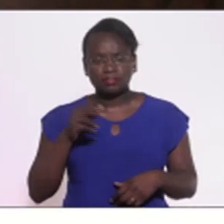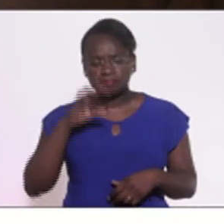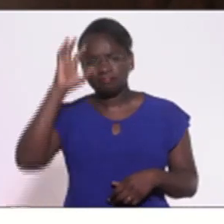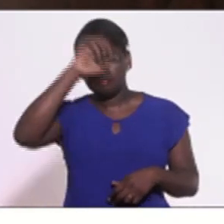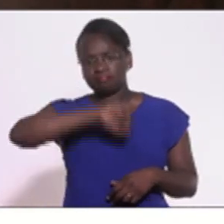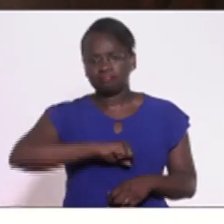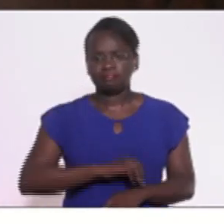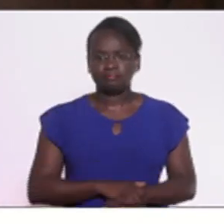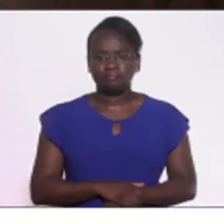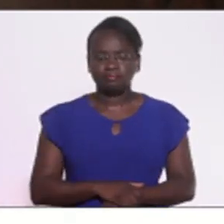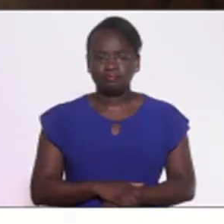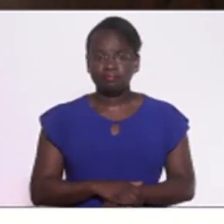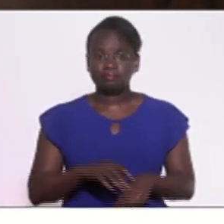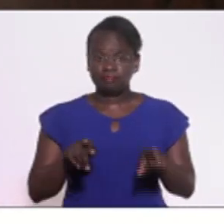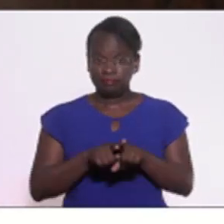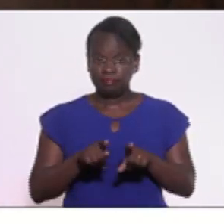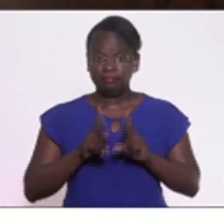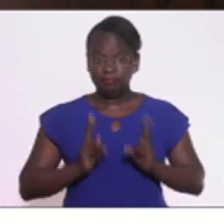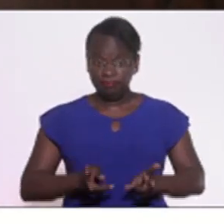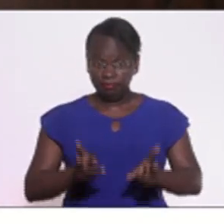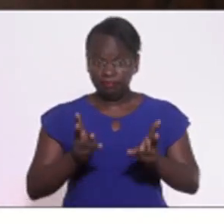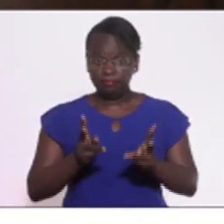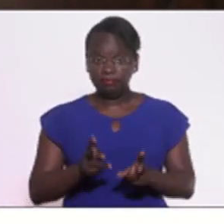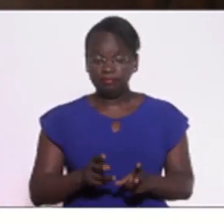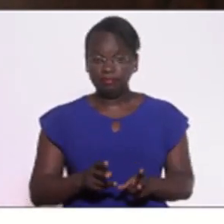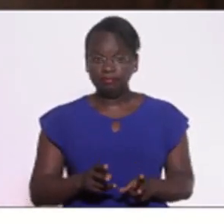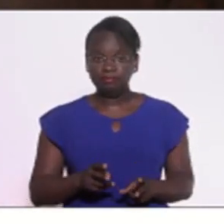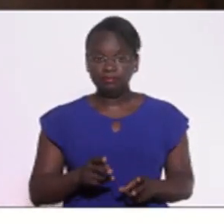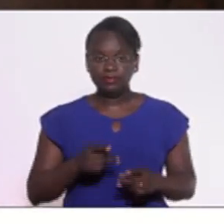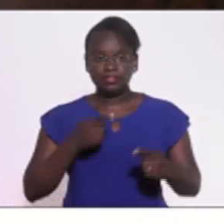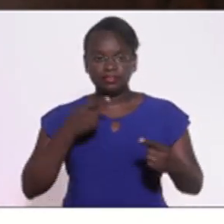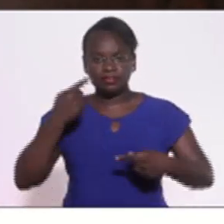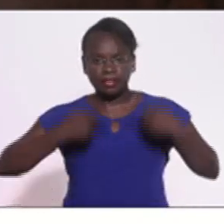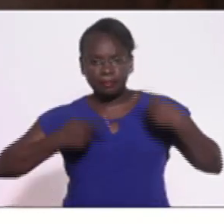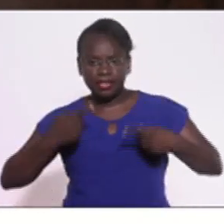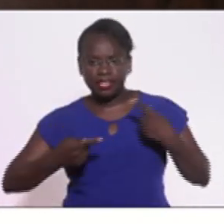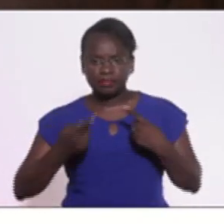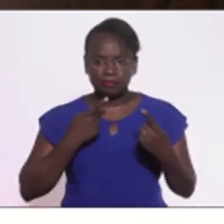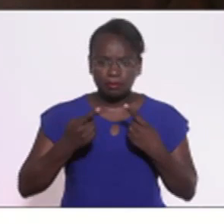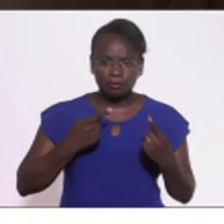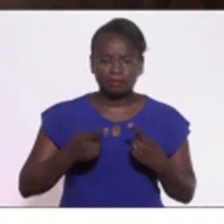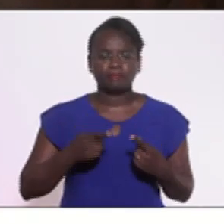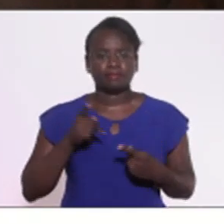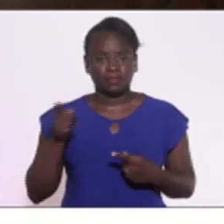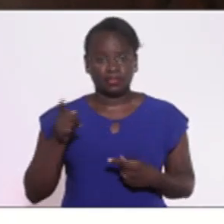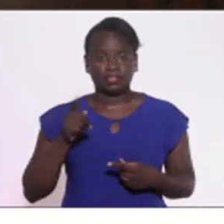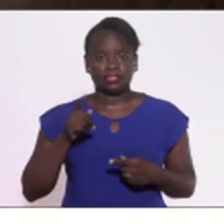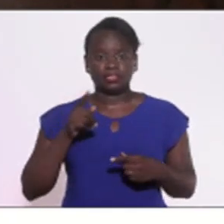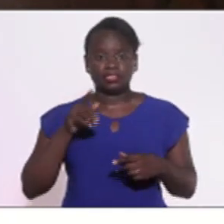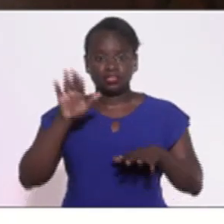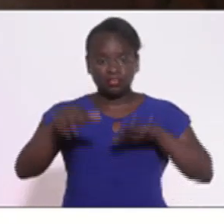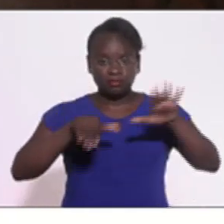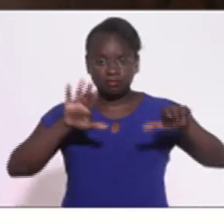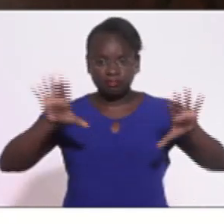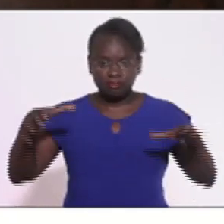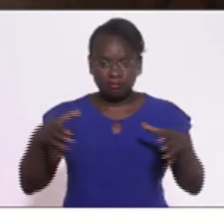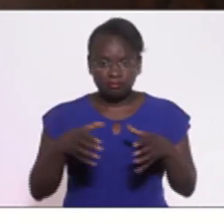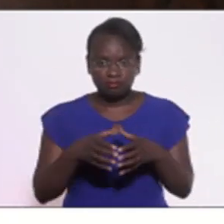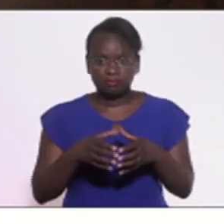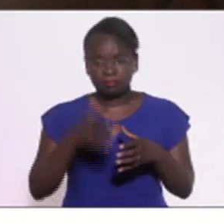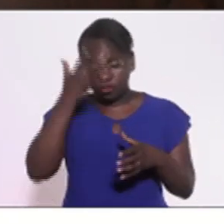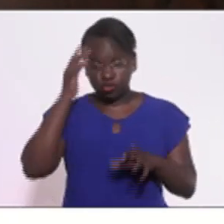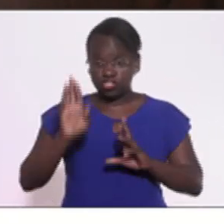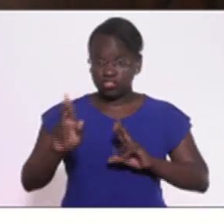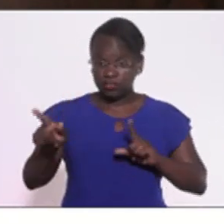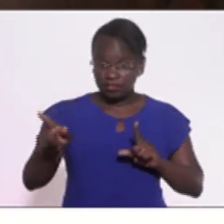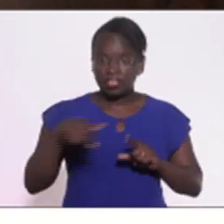e sempre nos debates ele reunia os